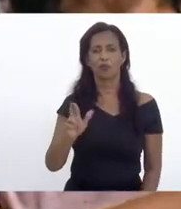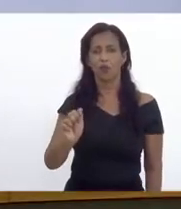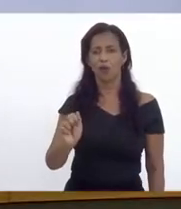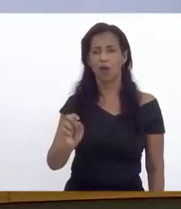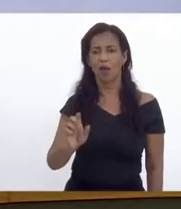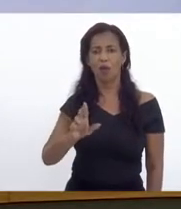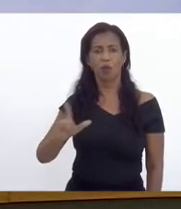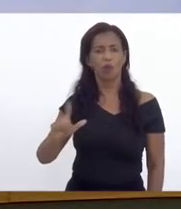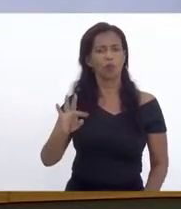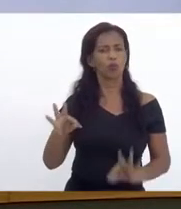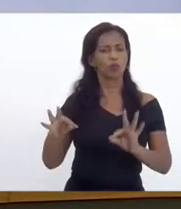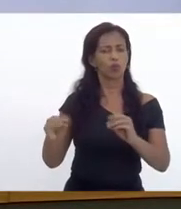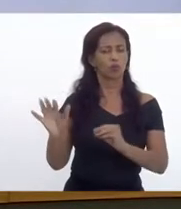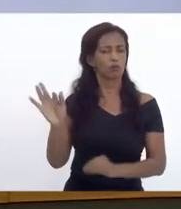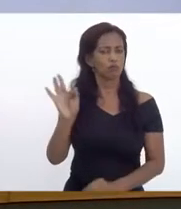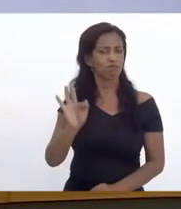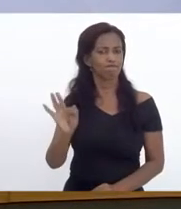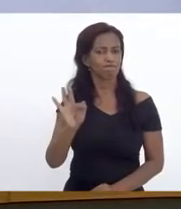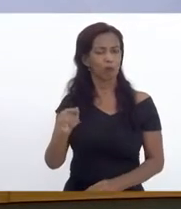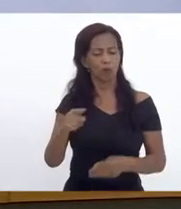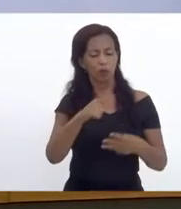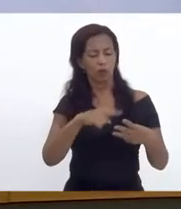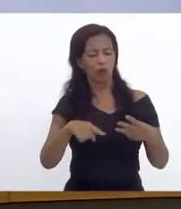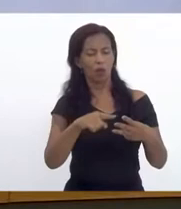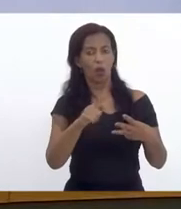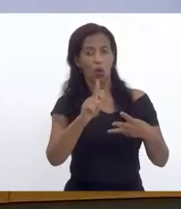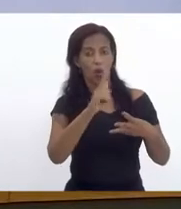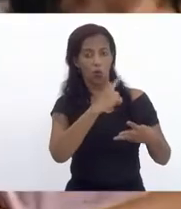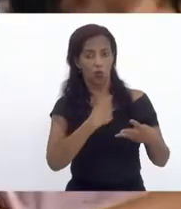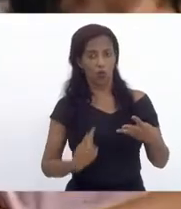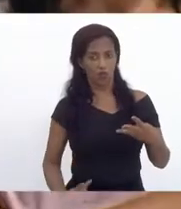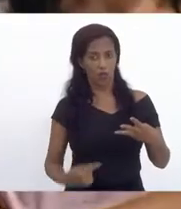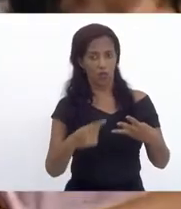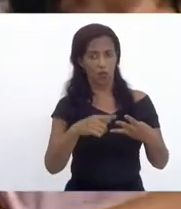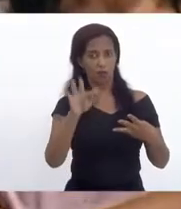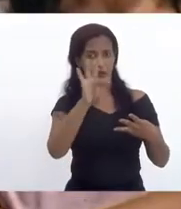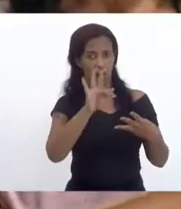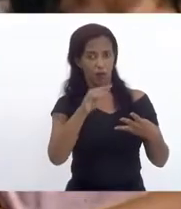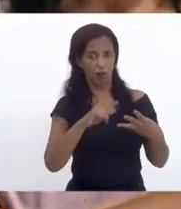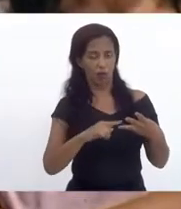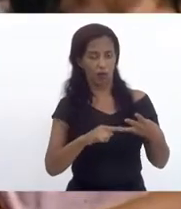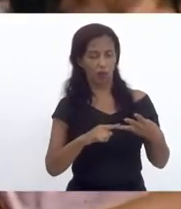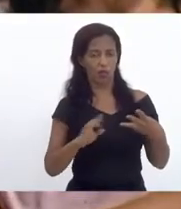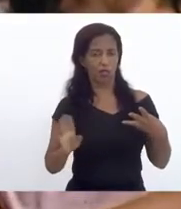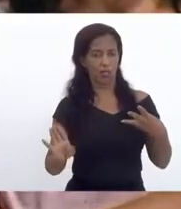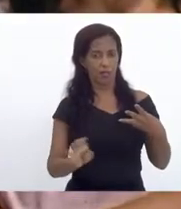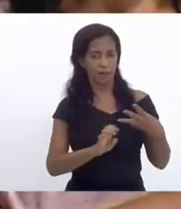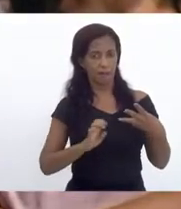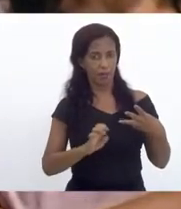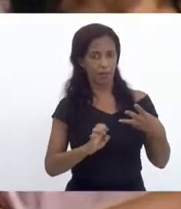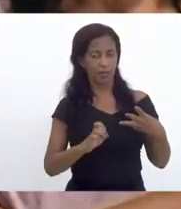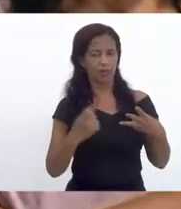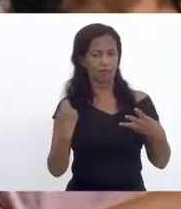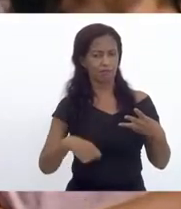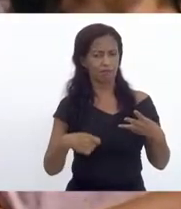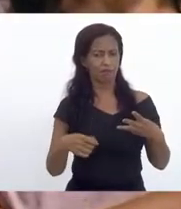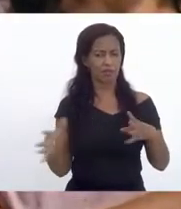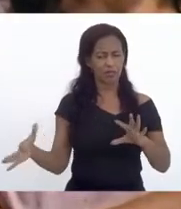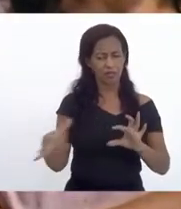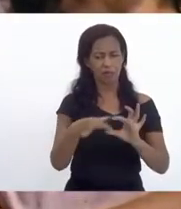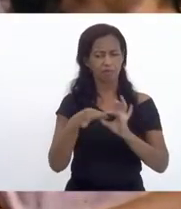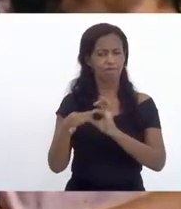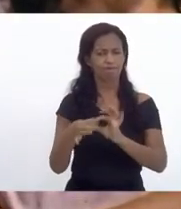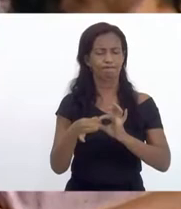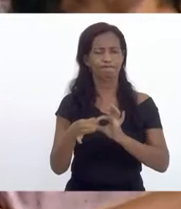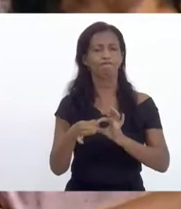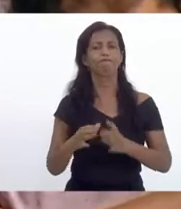a academia, porque a tríplice hélice, governo, academia, empresas e indústria, ela precisa, de fato, funcionar de uma maneira